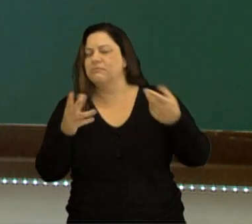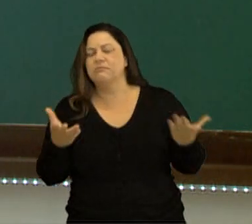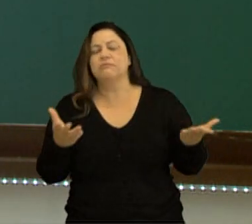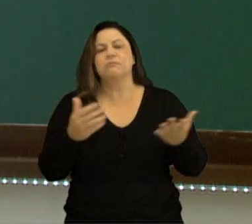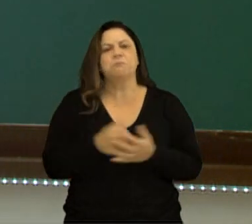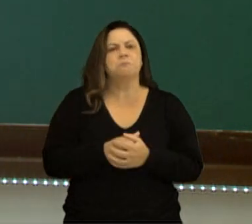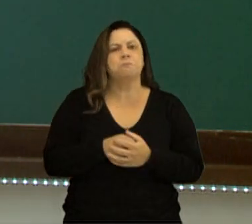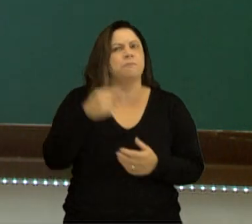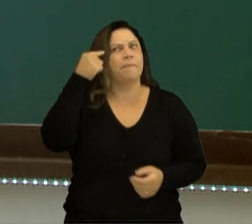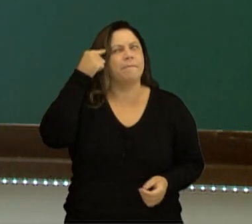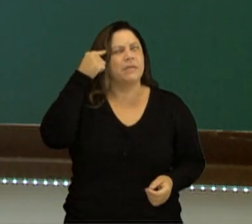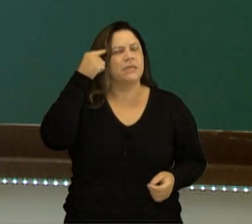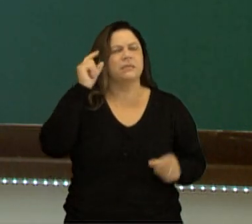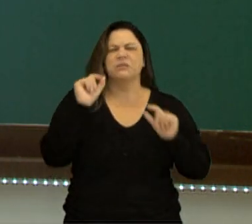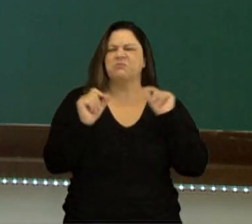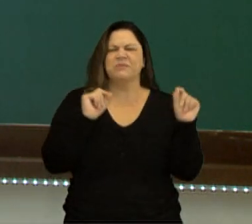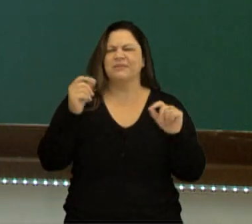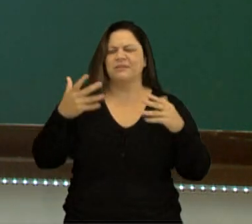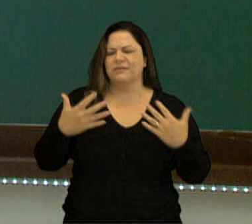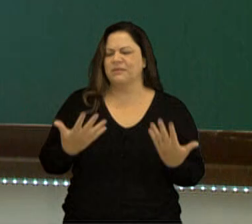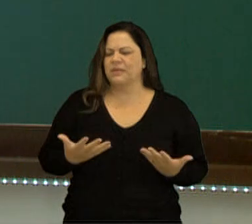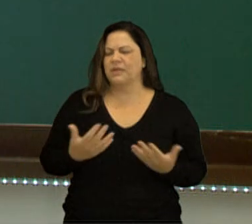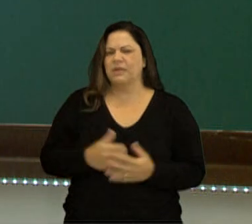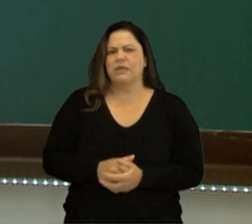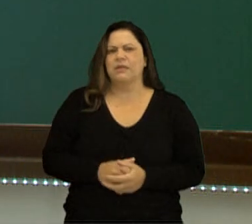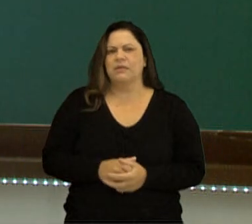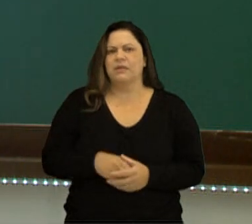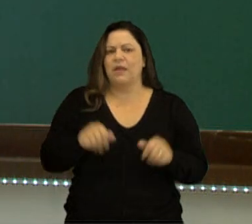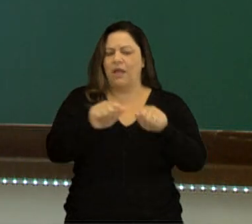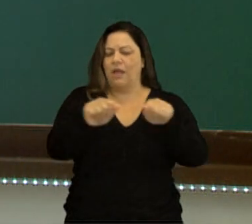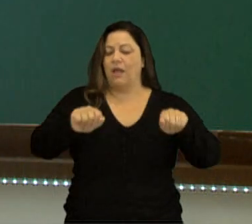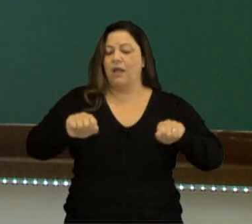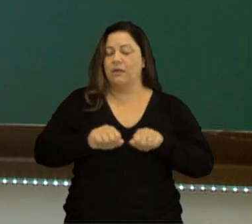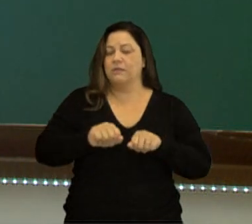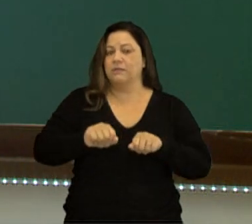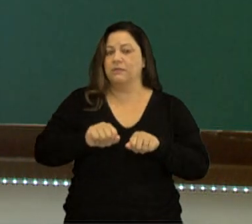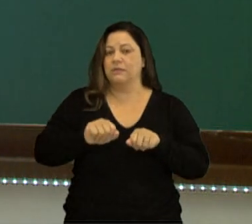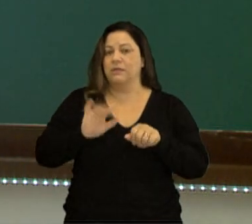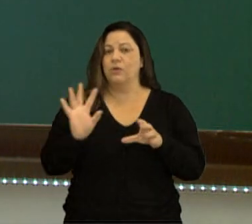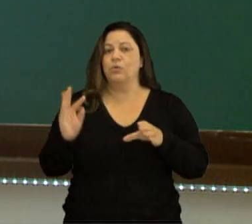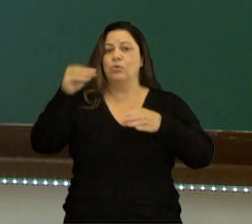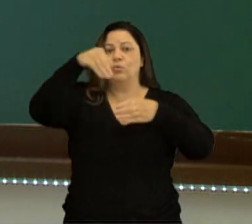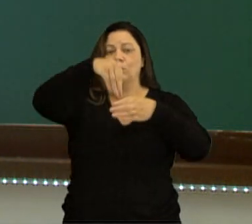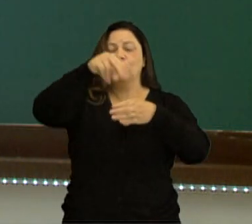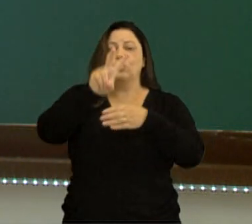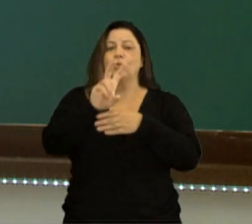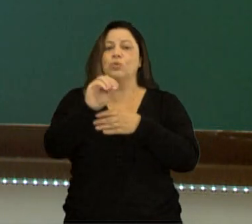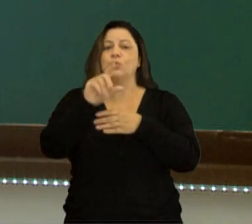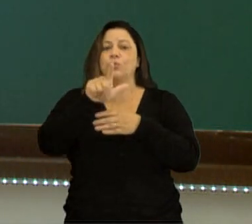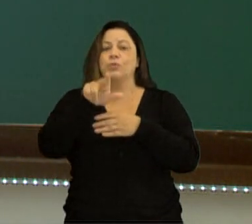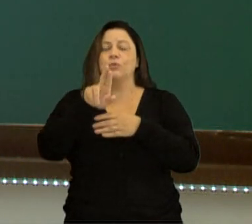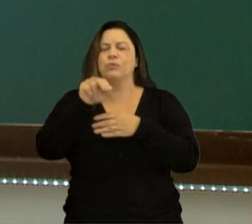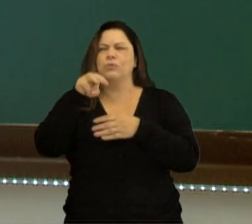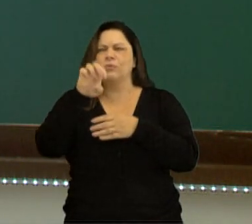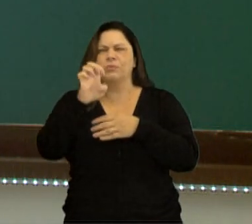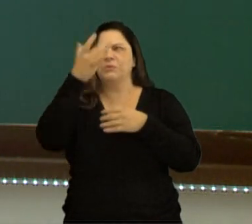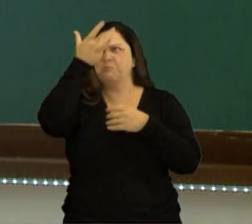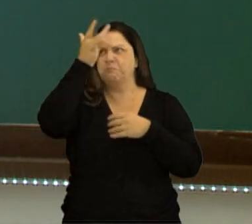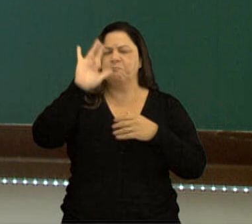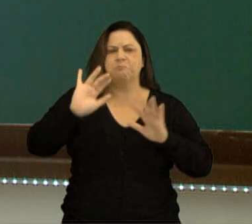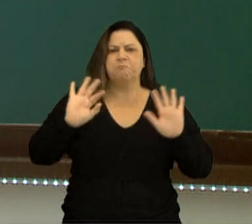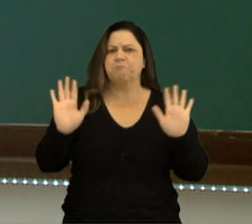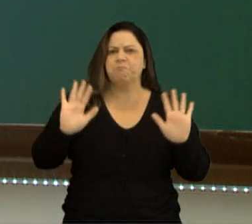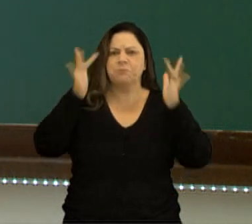Vocês pensam um pouquinho. O que tem a ver área e volume? Alguém diz assim, professor, não estou sacando. Pensa